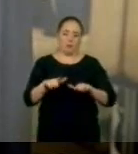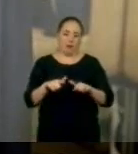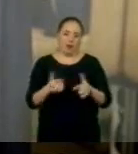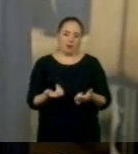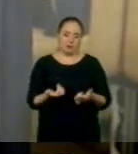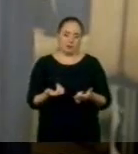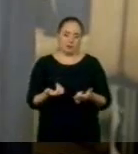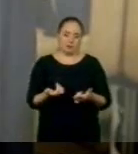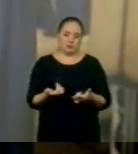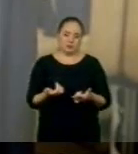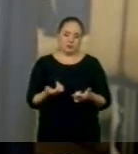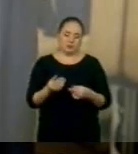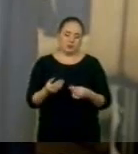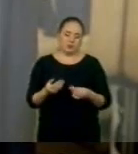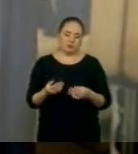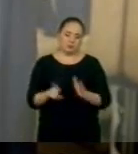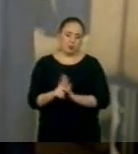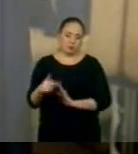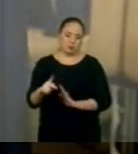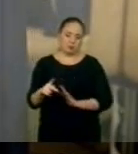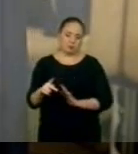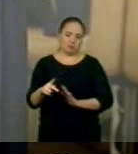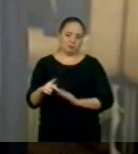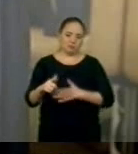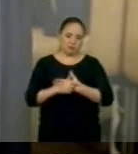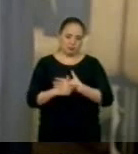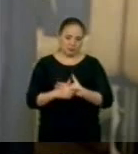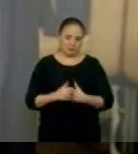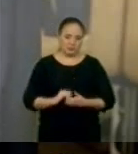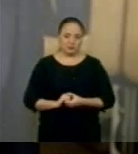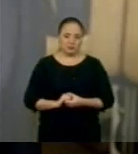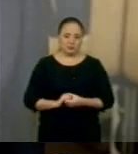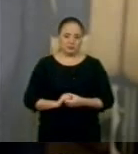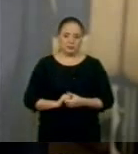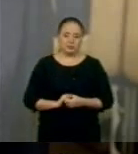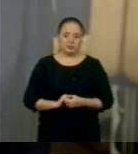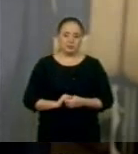constitucionalmente cometidas. Não se trata de impunidade, repito eu,